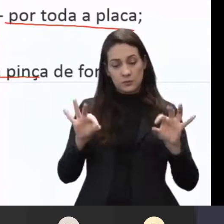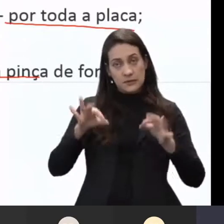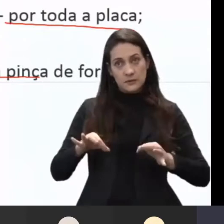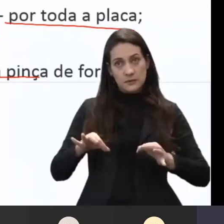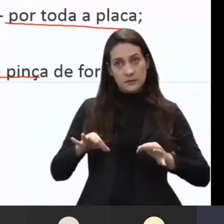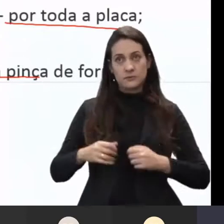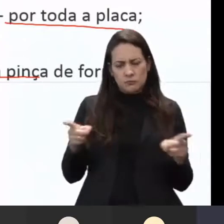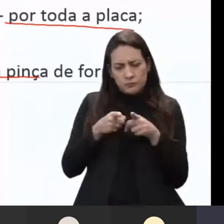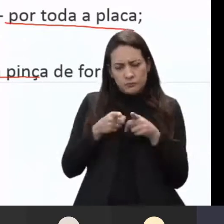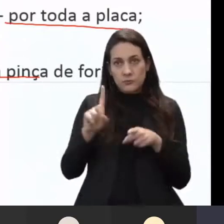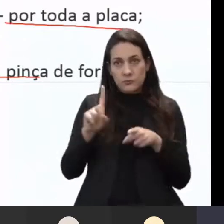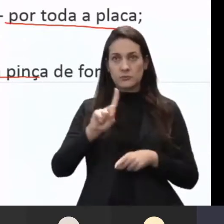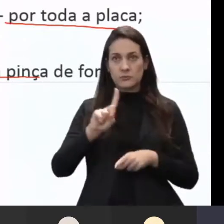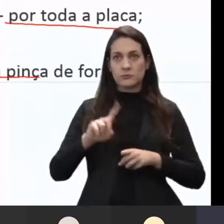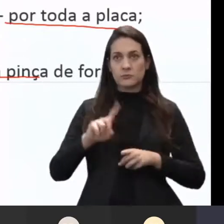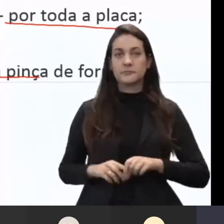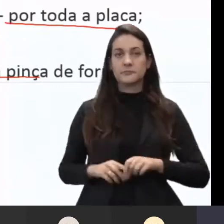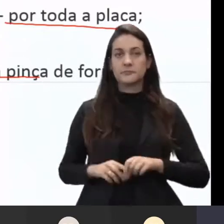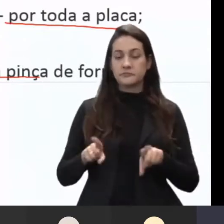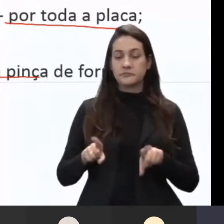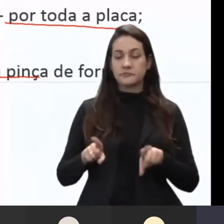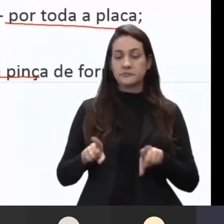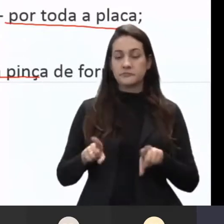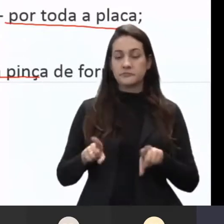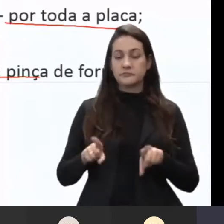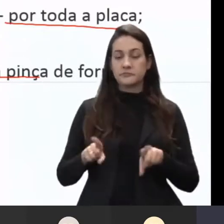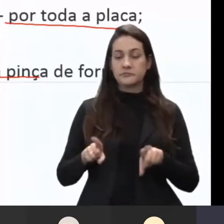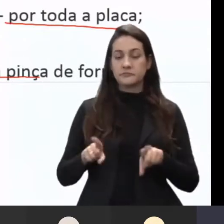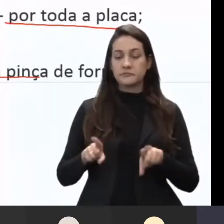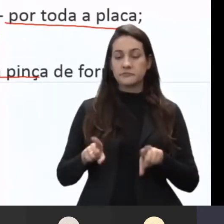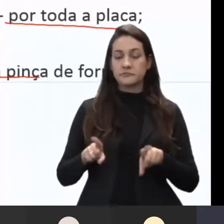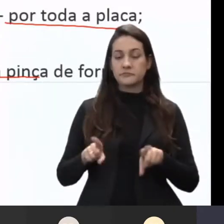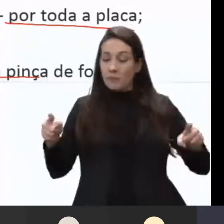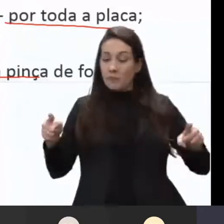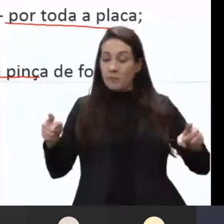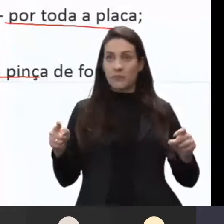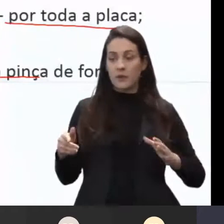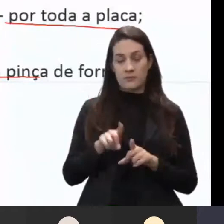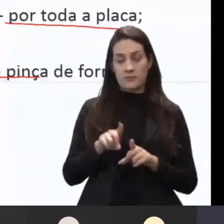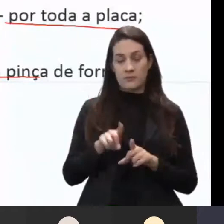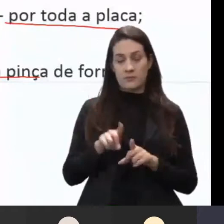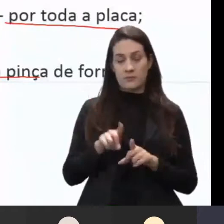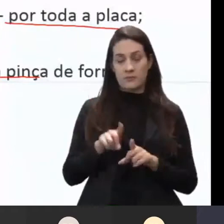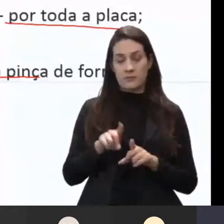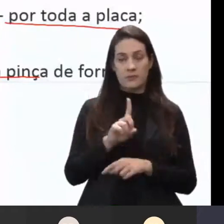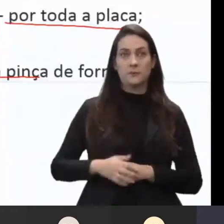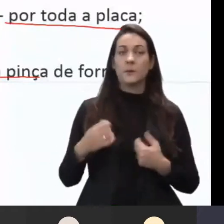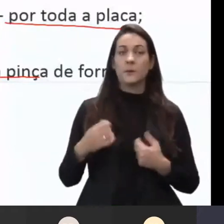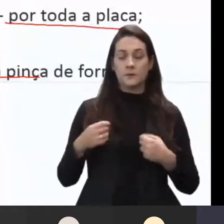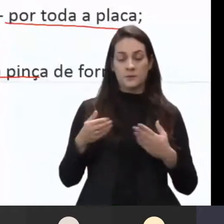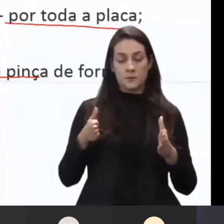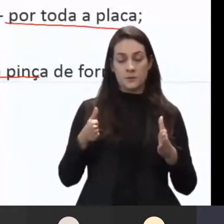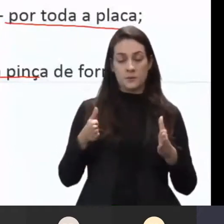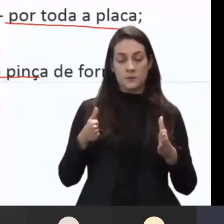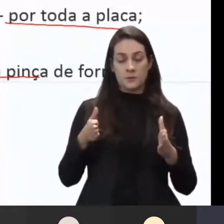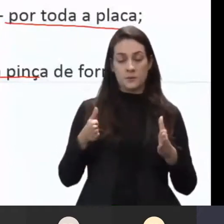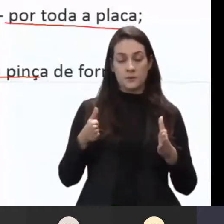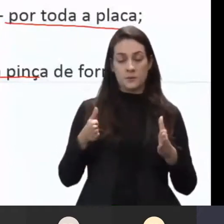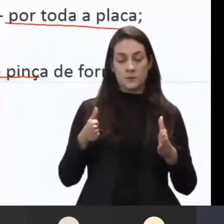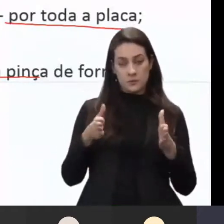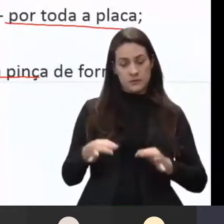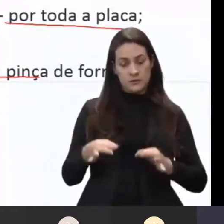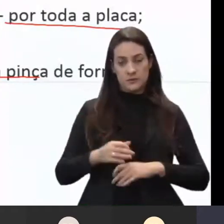nem próximos um do outro e nem próximos da parede da placa, tá? Então, precisa se atentar